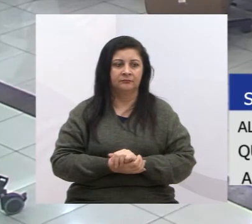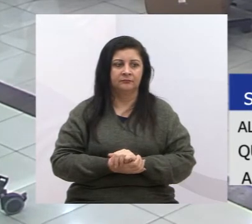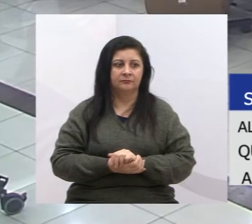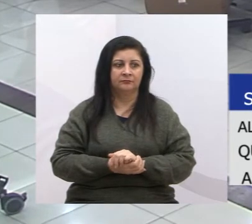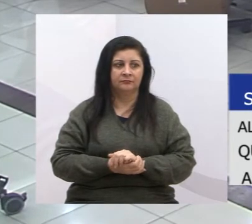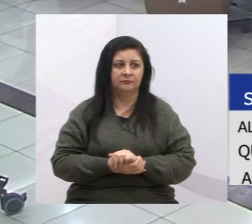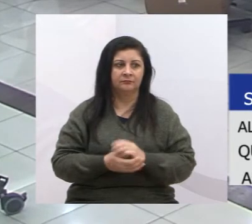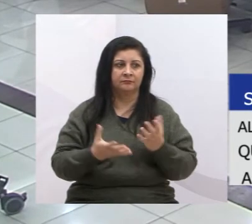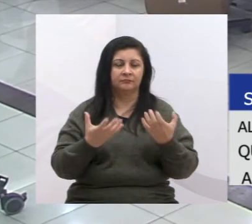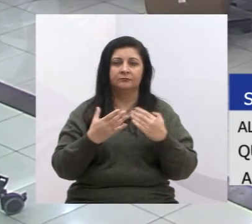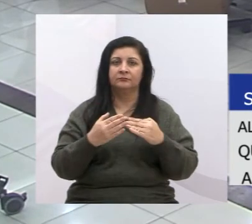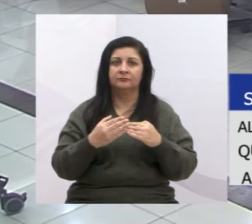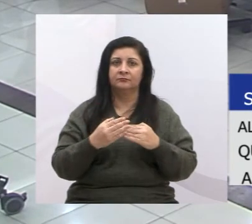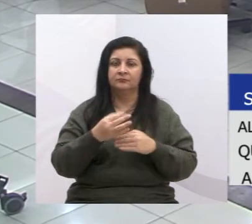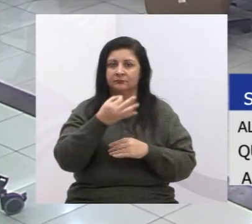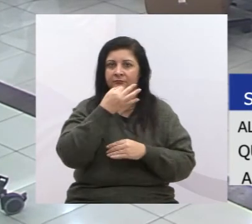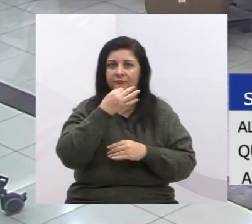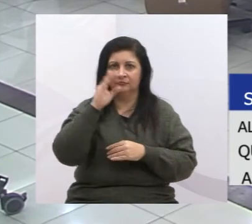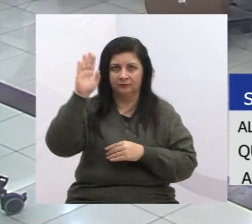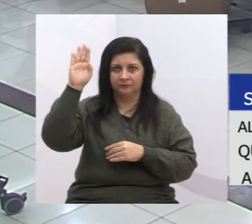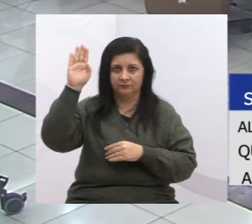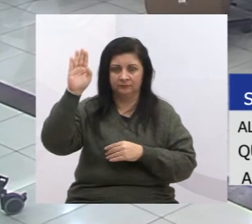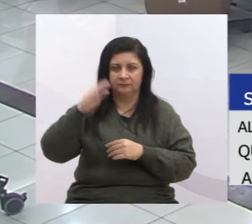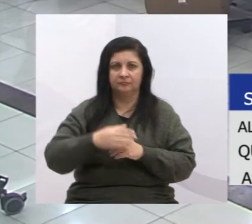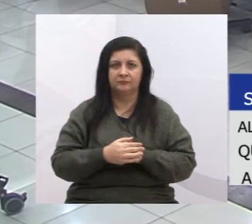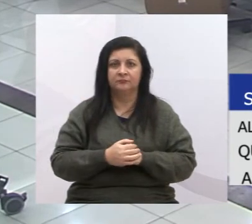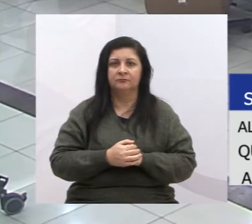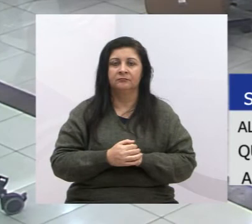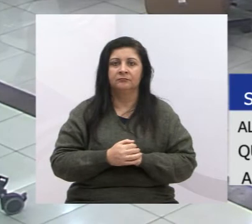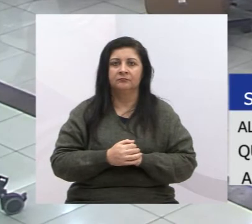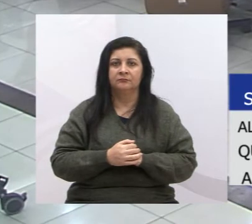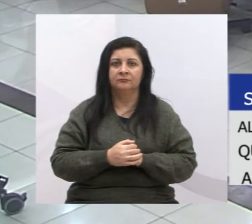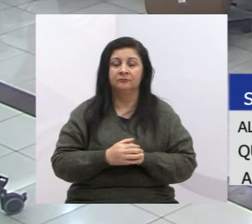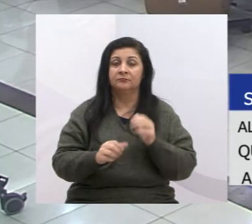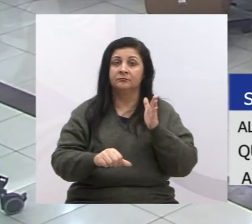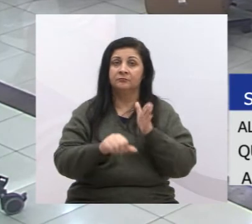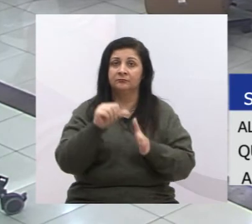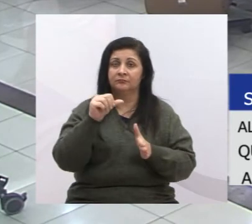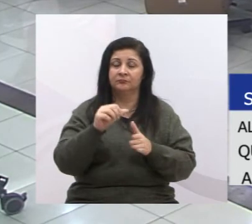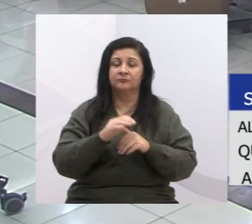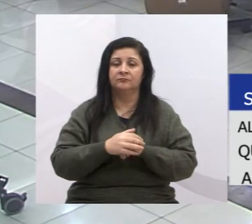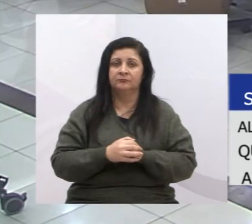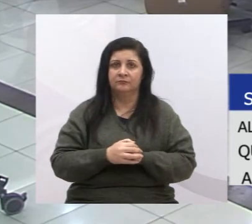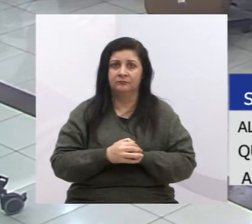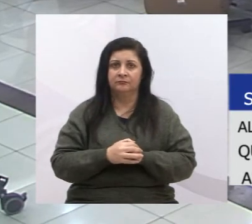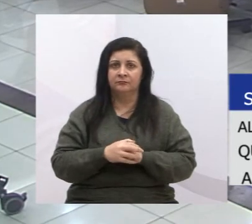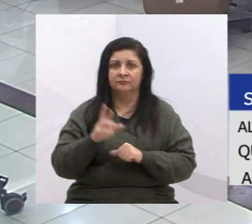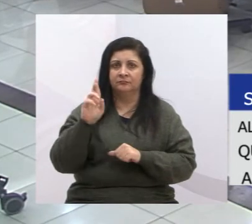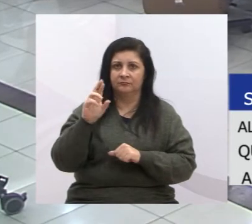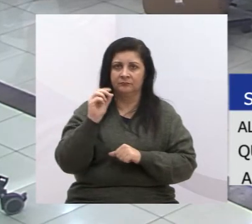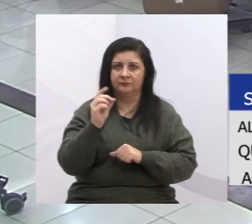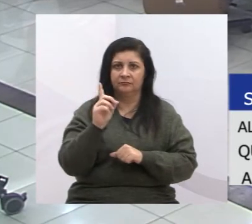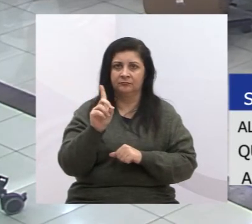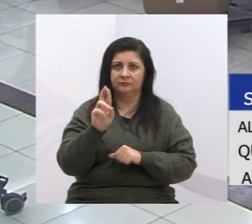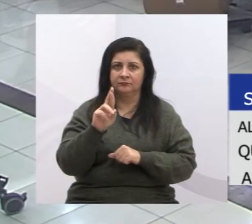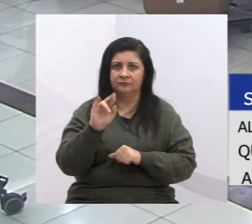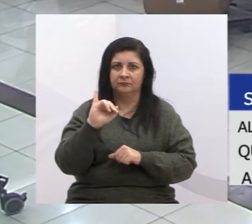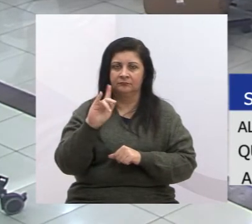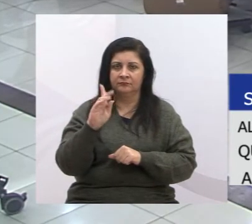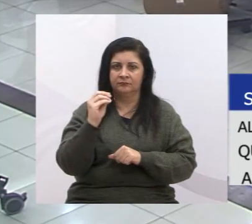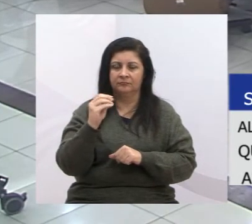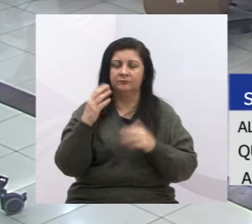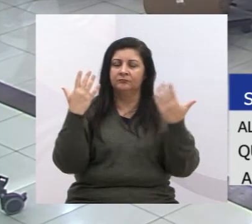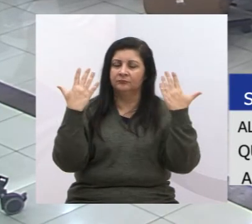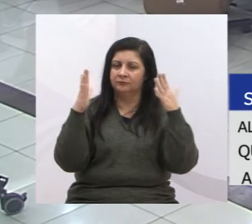Gostaria de contribuir, presidente, daqui mesmo, tá ok? Primeiramente, Dr. Rodrigo Salomão, parabéns